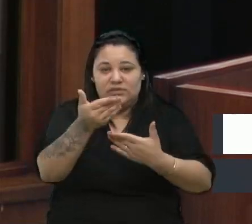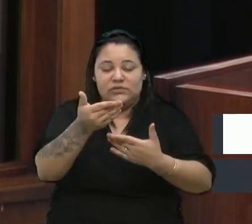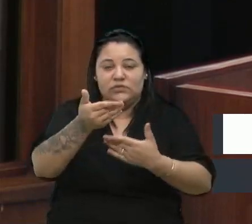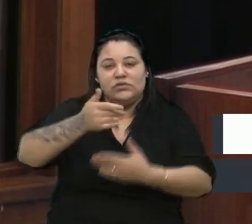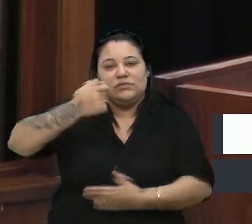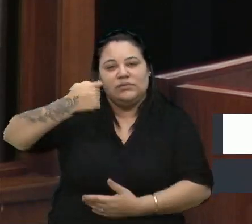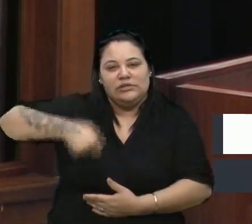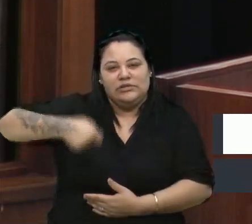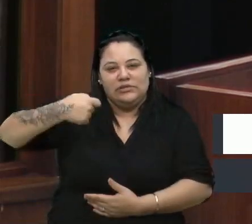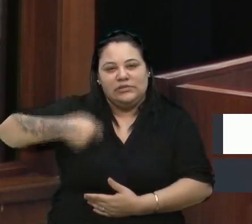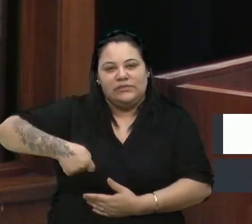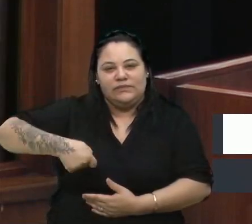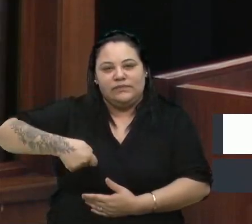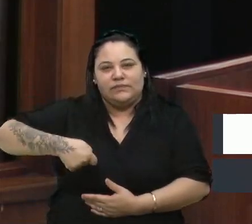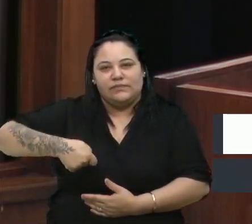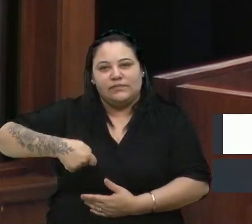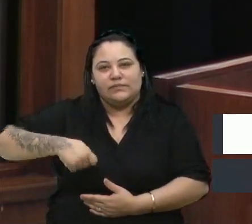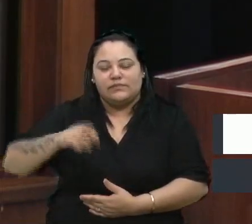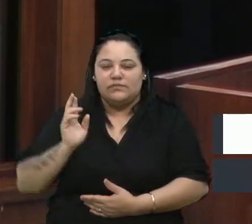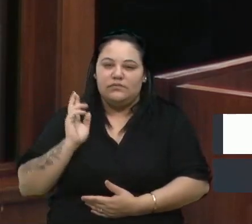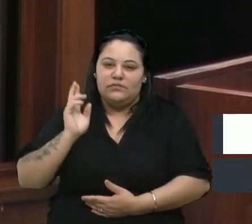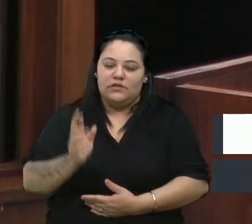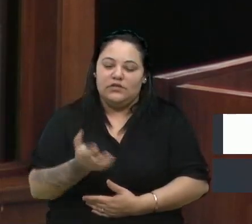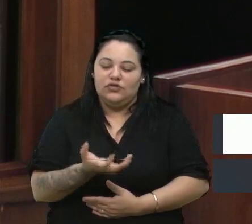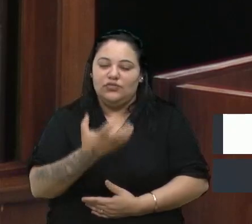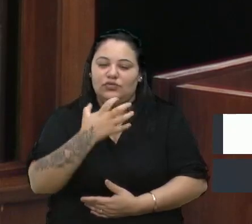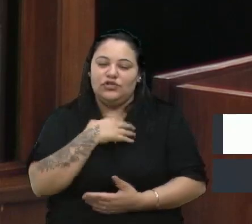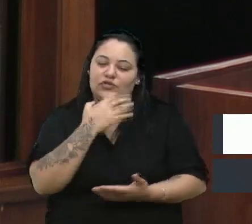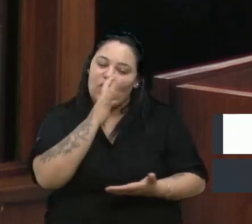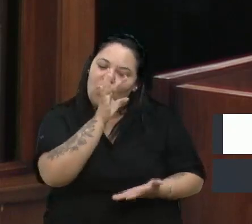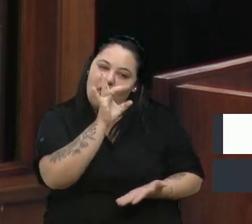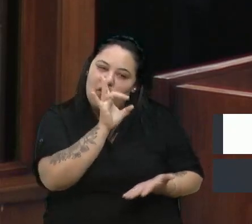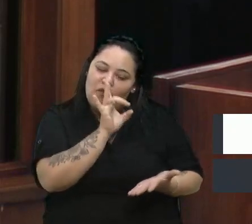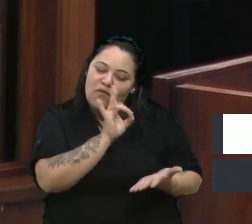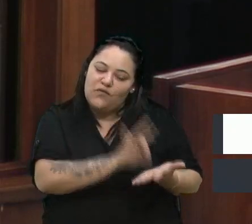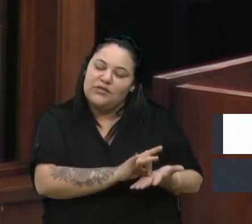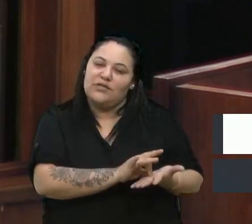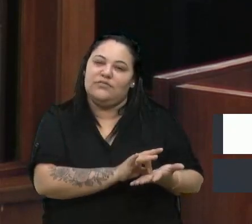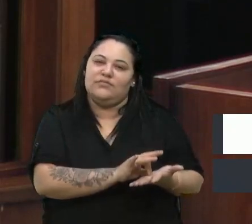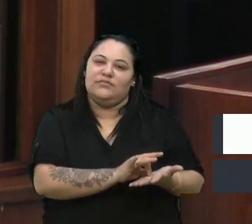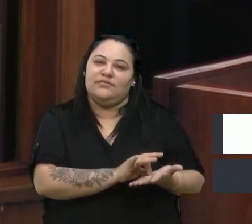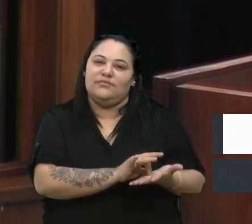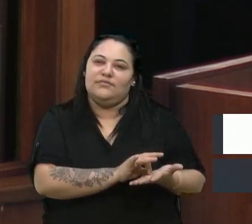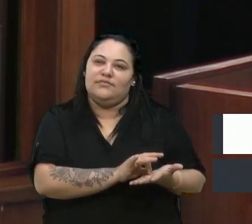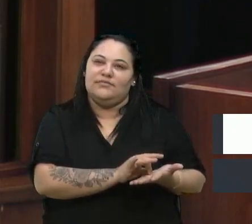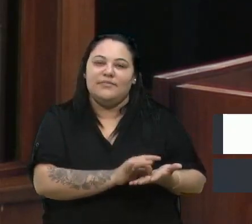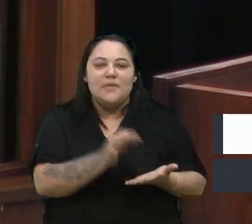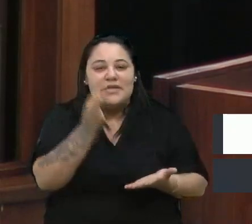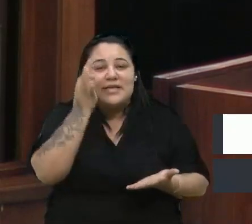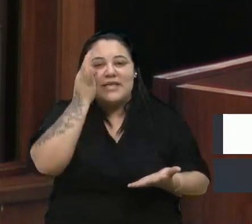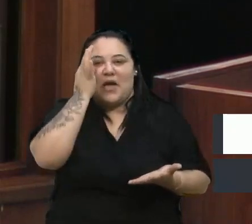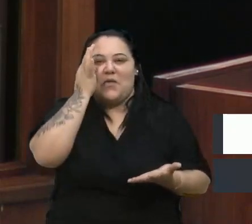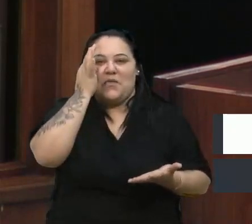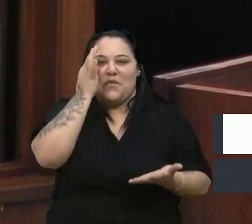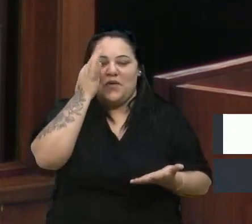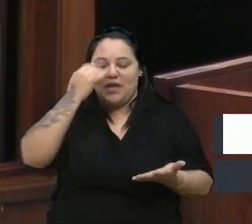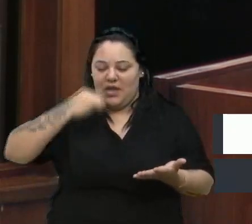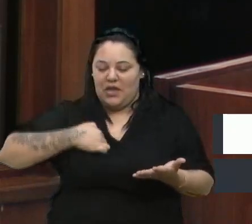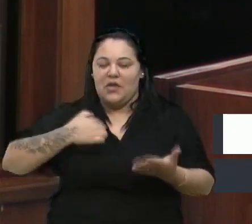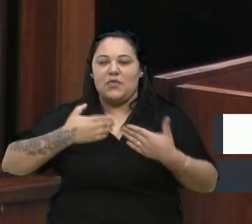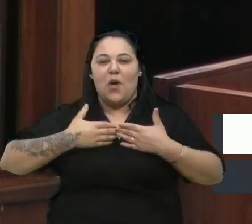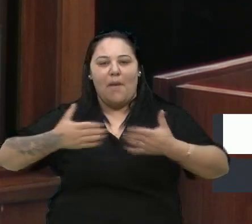precisa ser representada de forma materializada como alguém que se apresenta também para estar à disposição